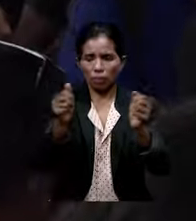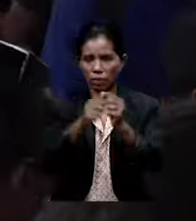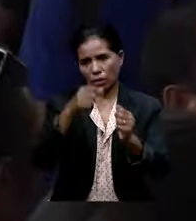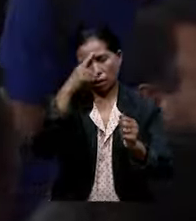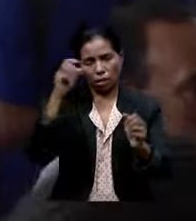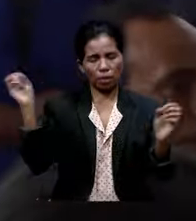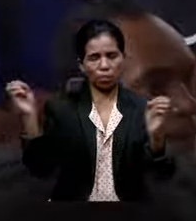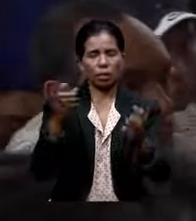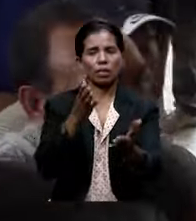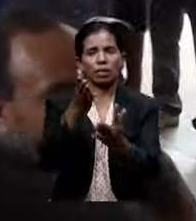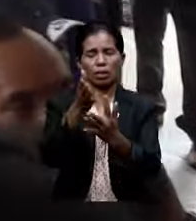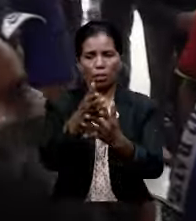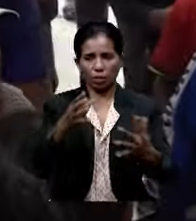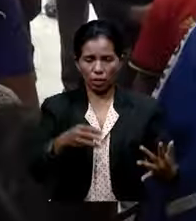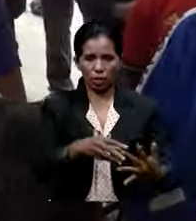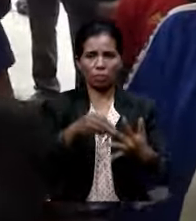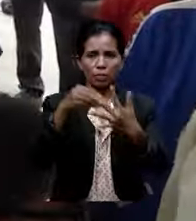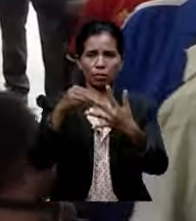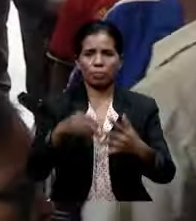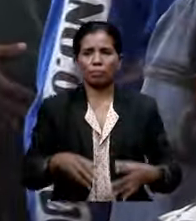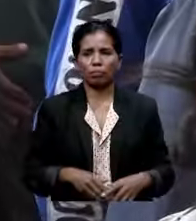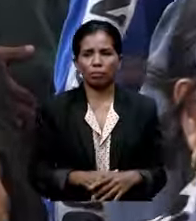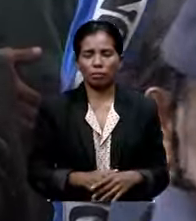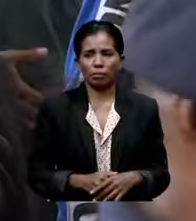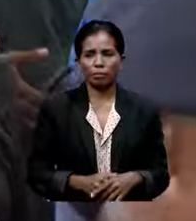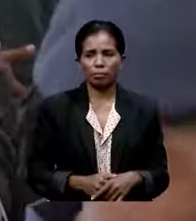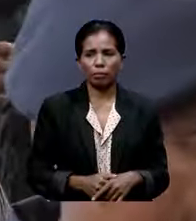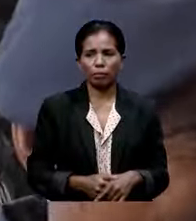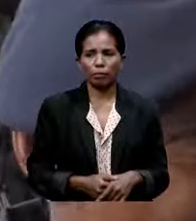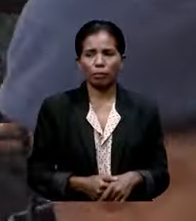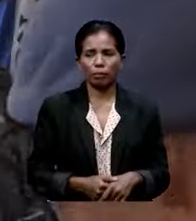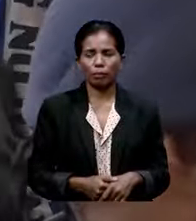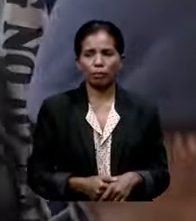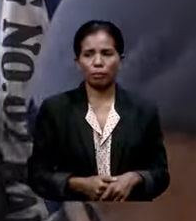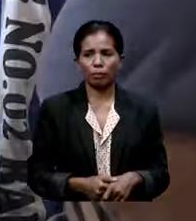tamalatama e ingresso especial. Jônico Vicente, Adérito Ximenes, Diamante.